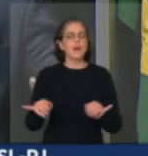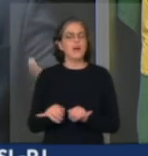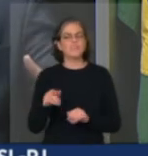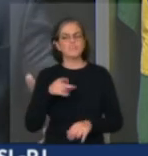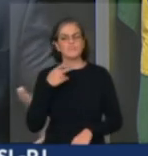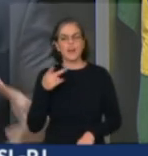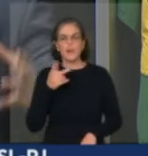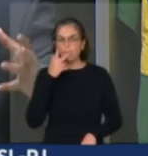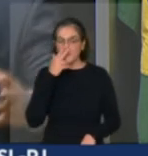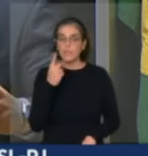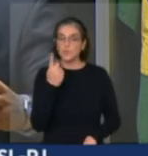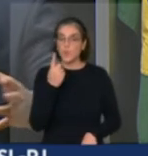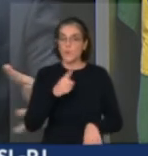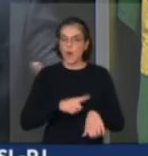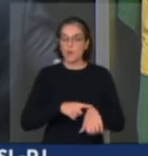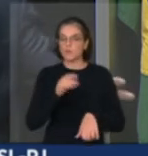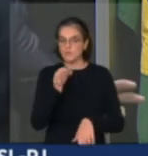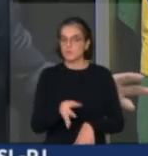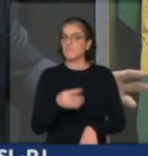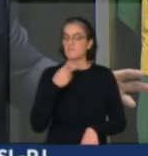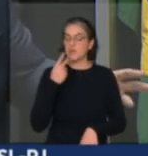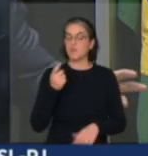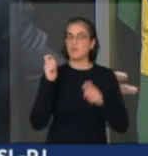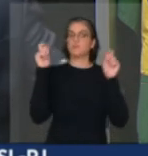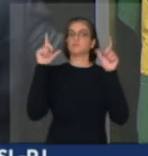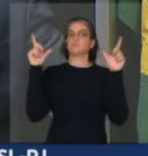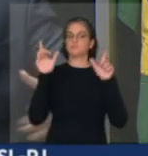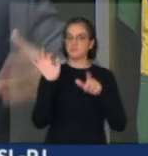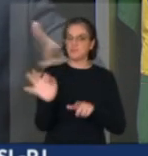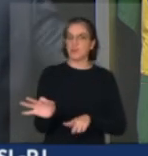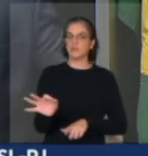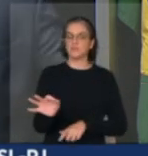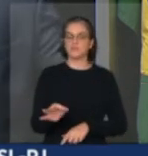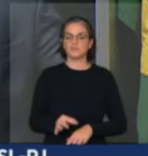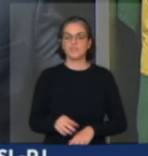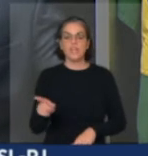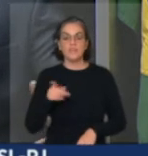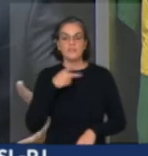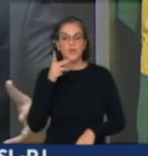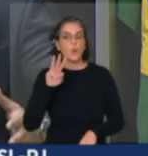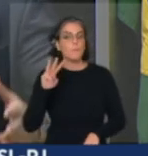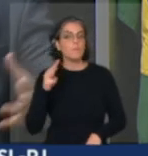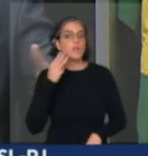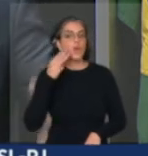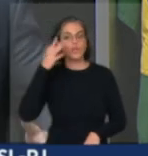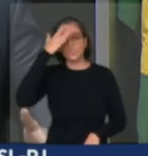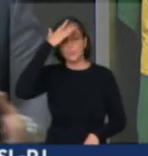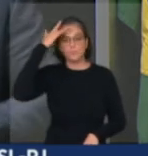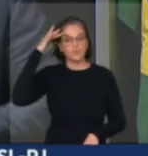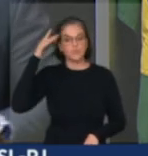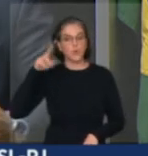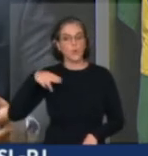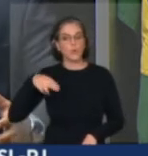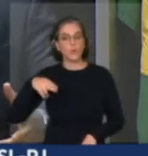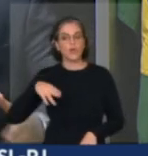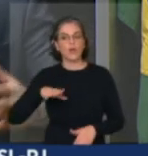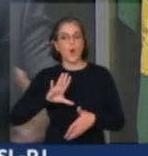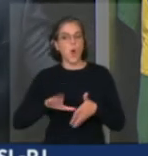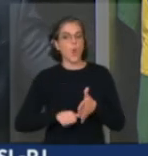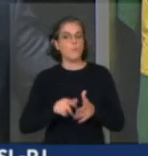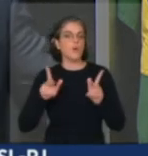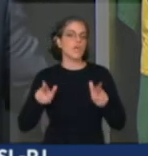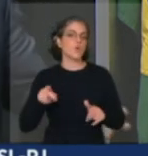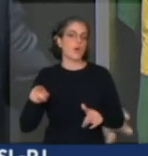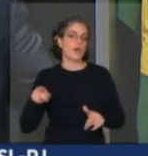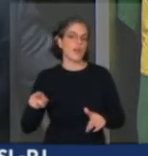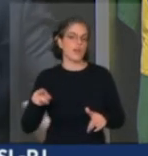surto de lucidez, em que ele disse que existem milhões de pessoas que nunca roubaram como ele, que não